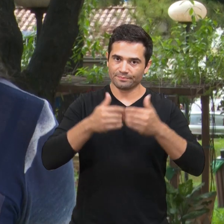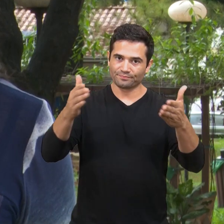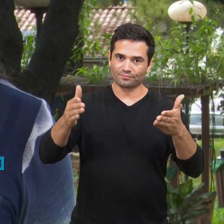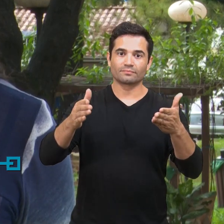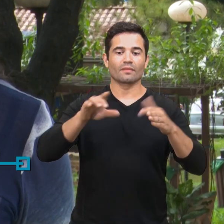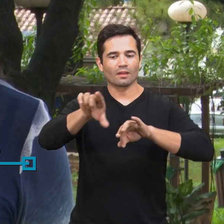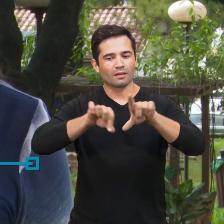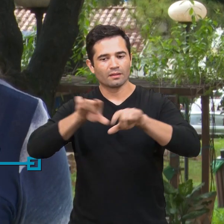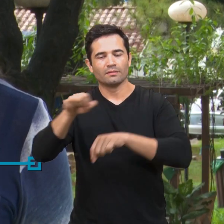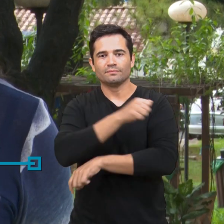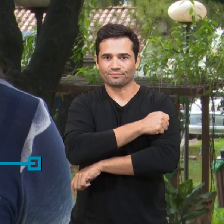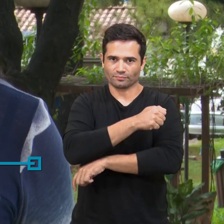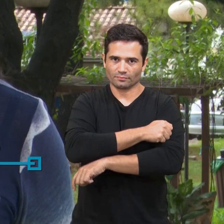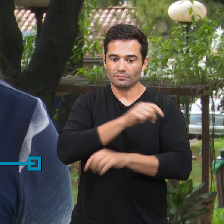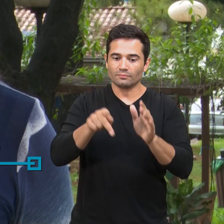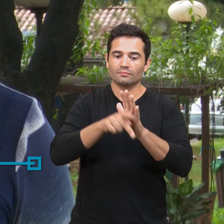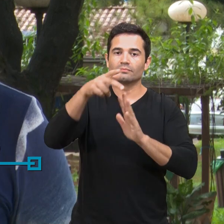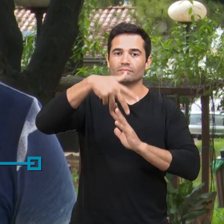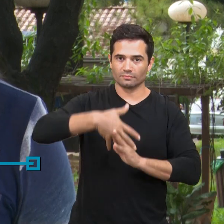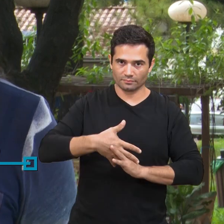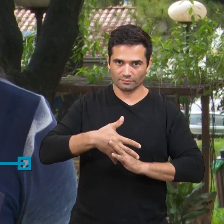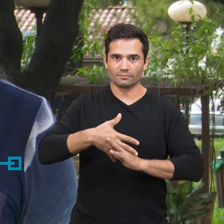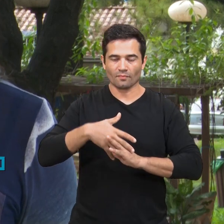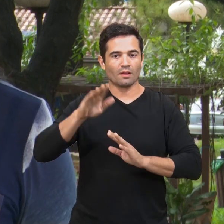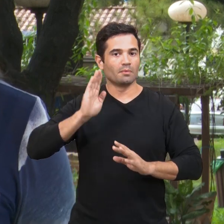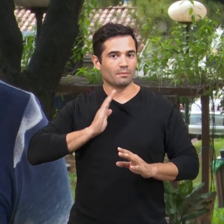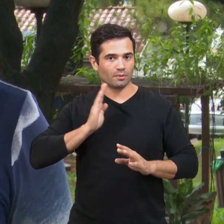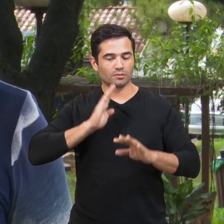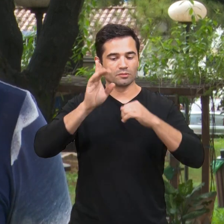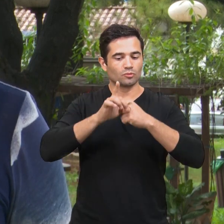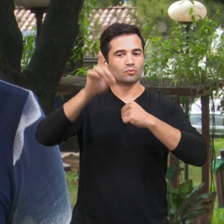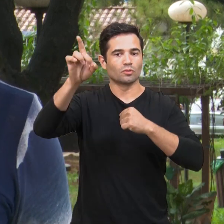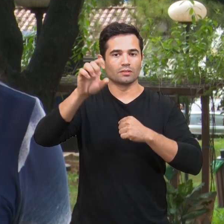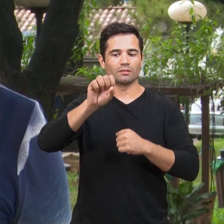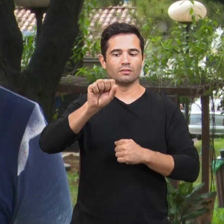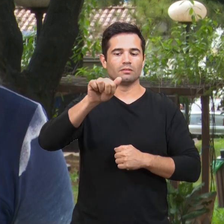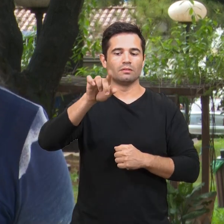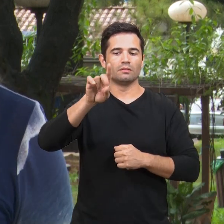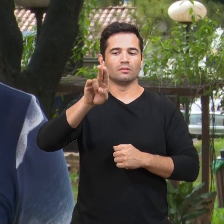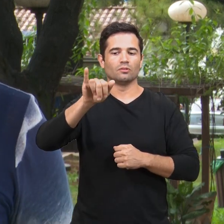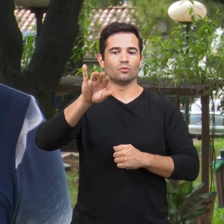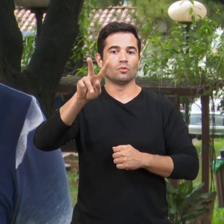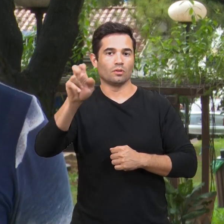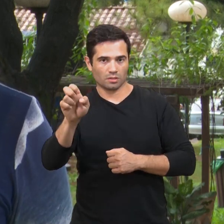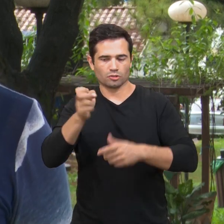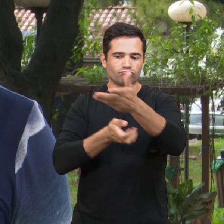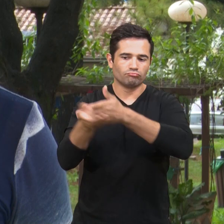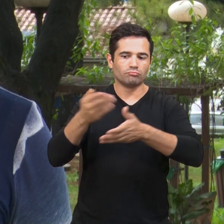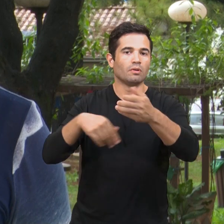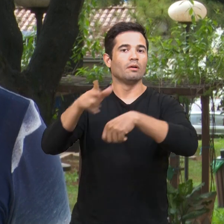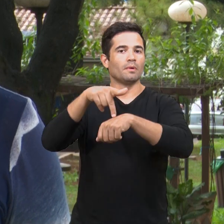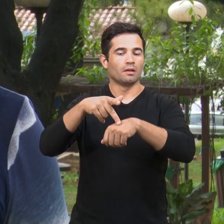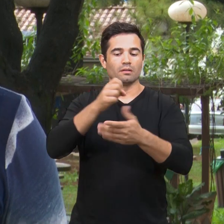está aberta a seleção de estudantes da ufms para bolsas de doutorado sanduíche no exterior as